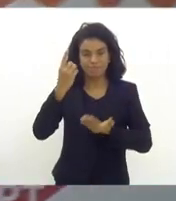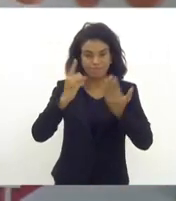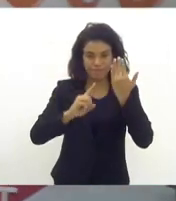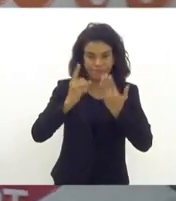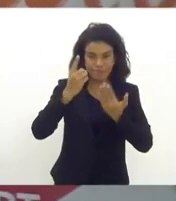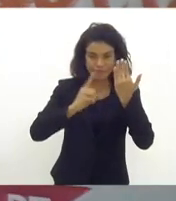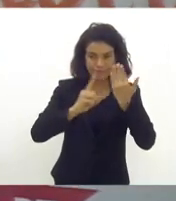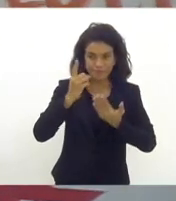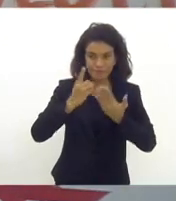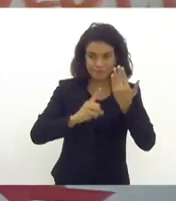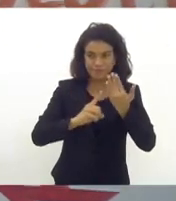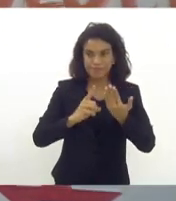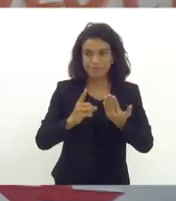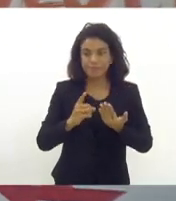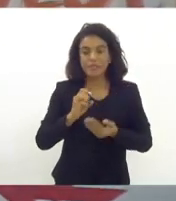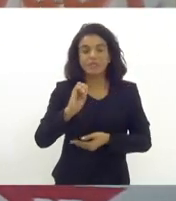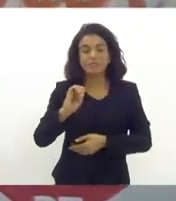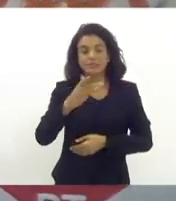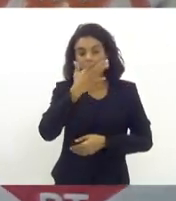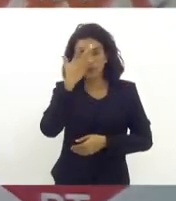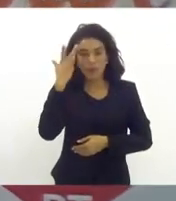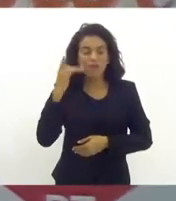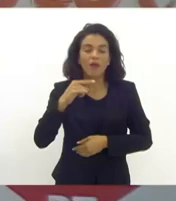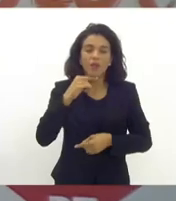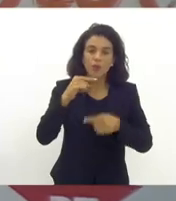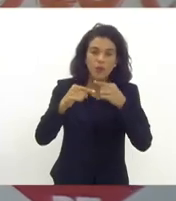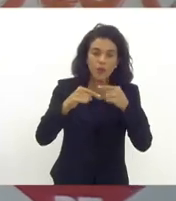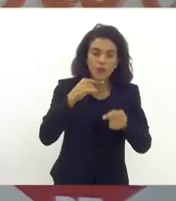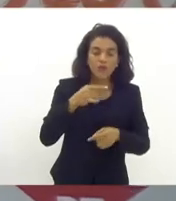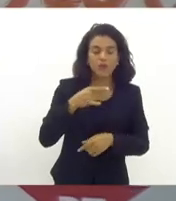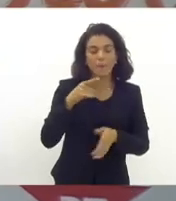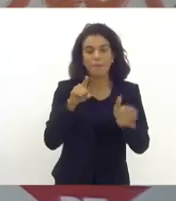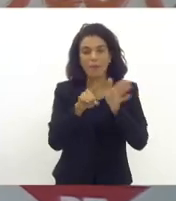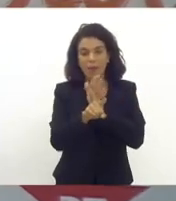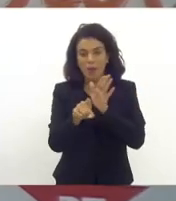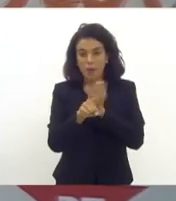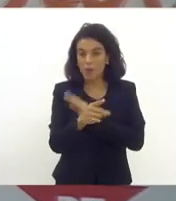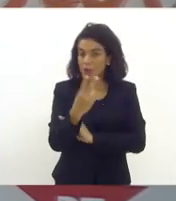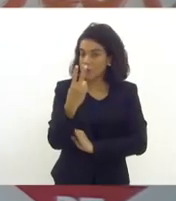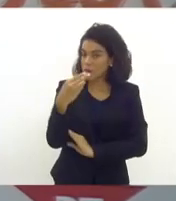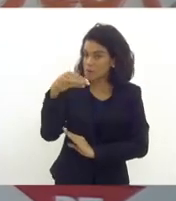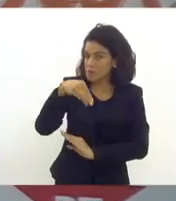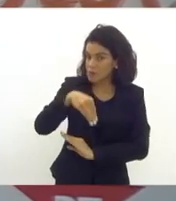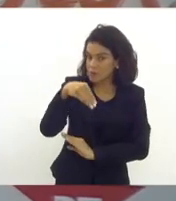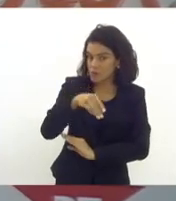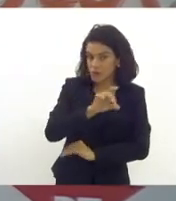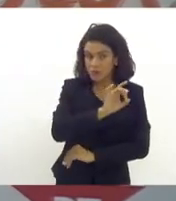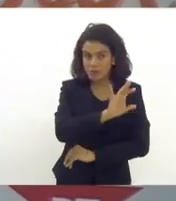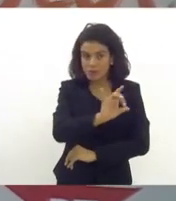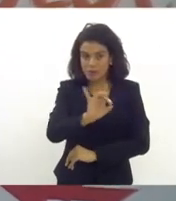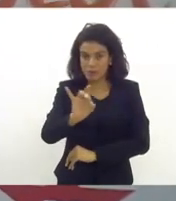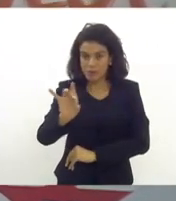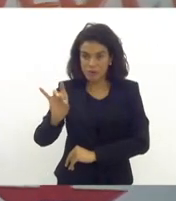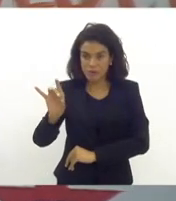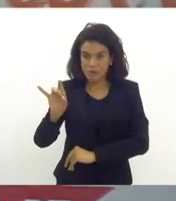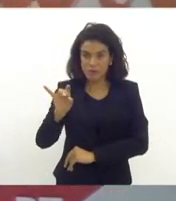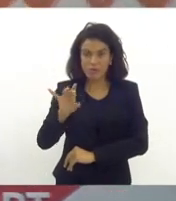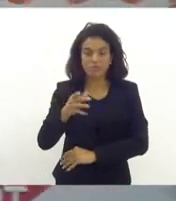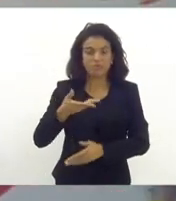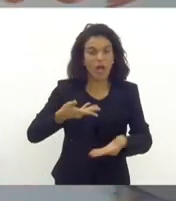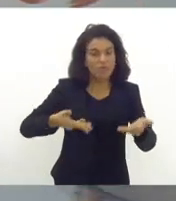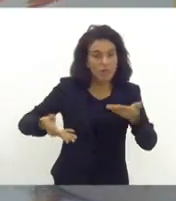é quem tiver perguntas deseja falar são dois minutinhos para cada um para fazer uma